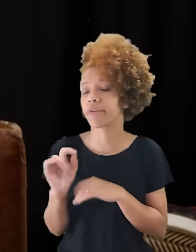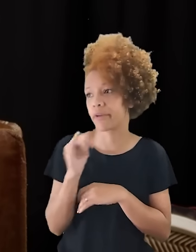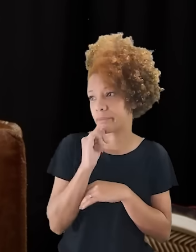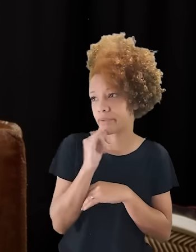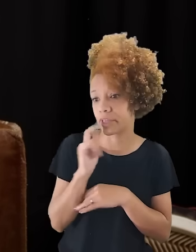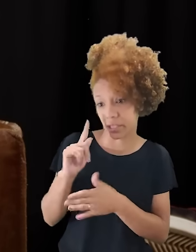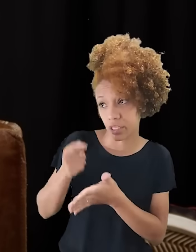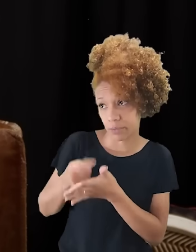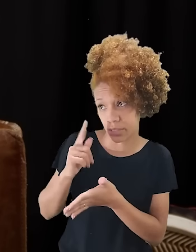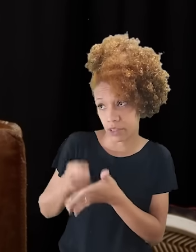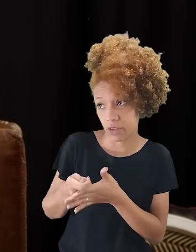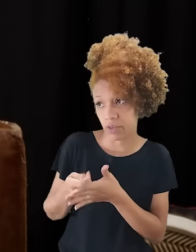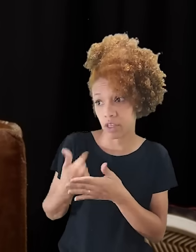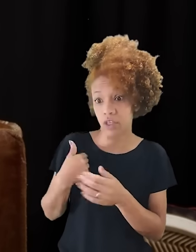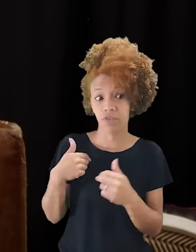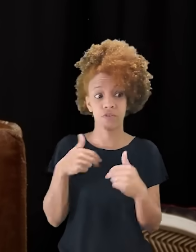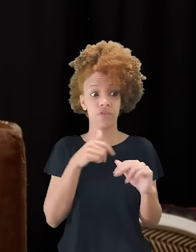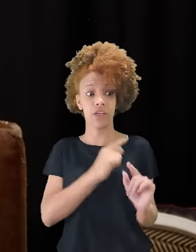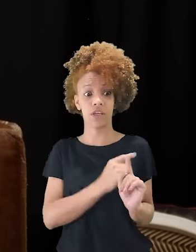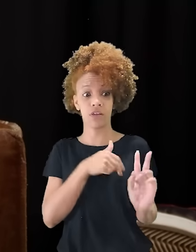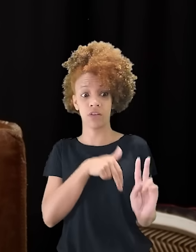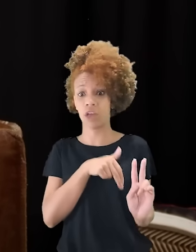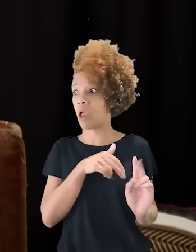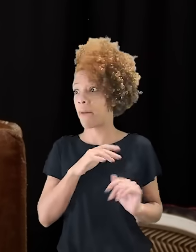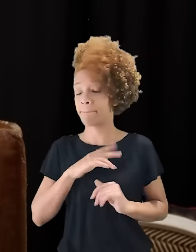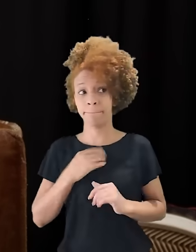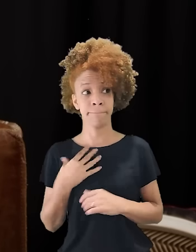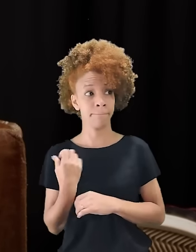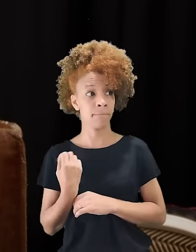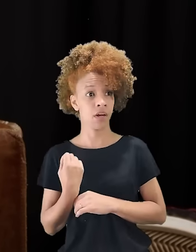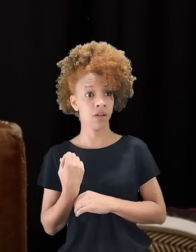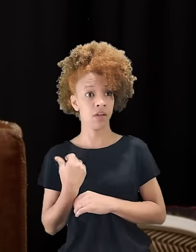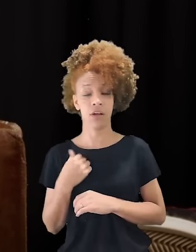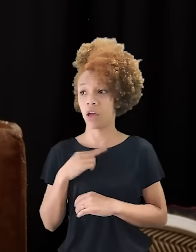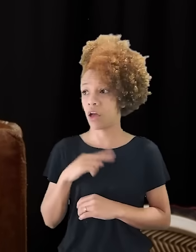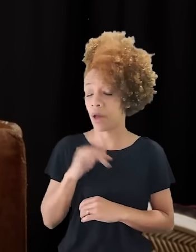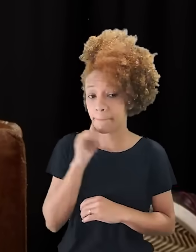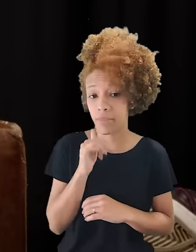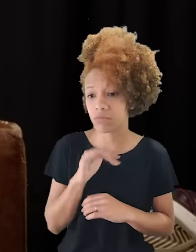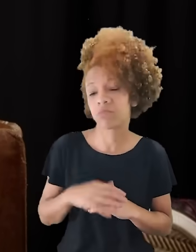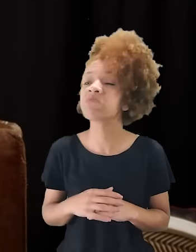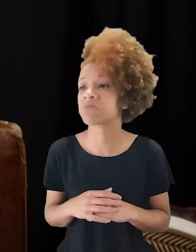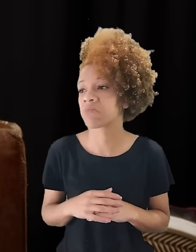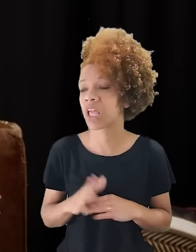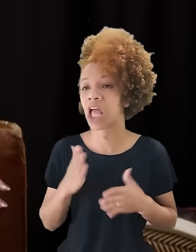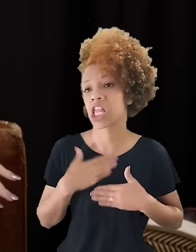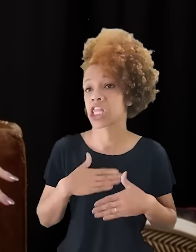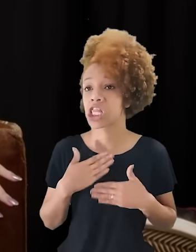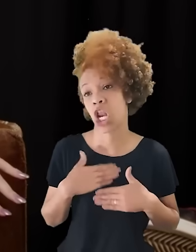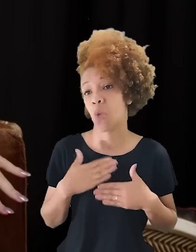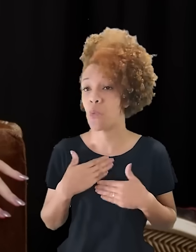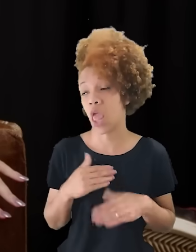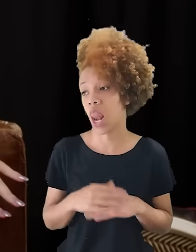era tipo que mandava lá e fiquei parada lá no canto tipo assim Branca eu fiquei branca é a menina chegou para mim e falou assim fica